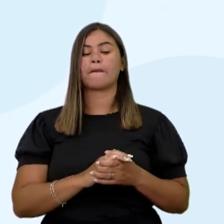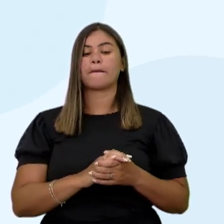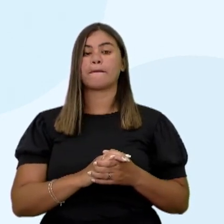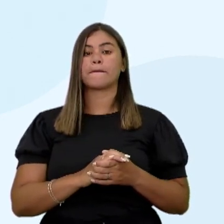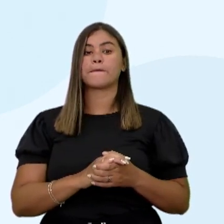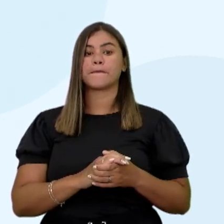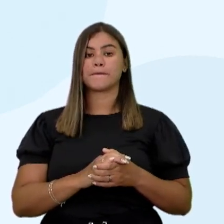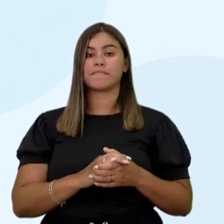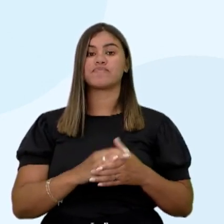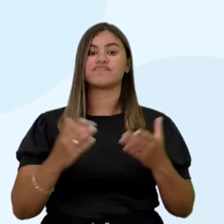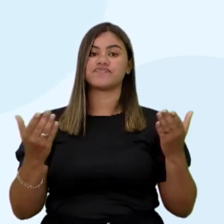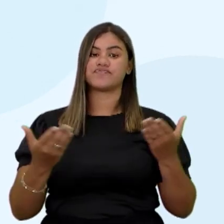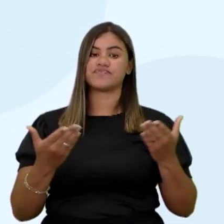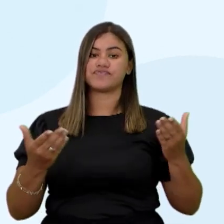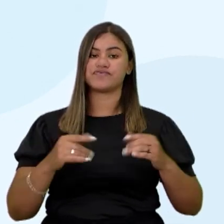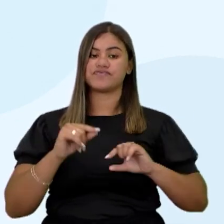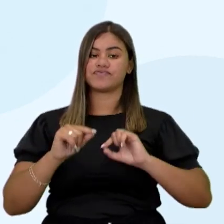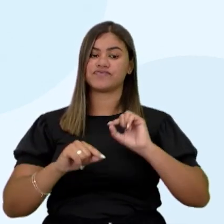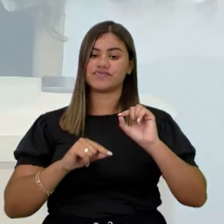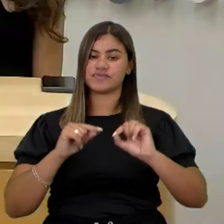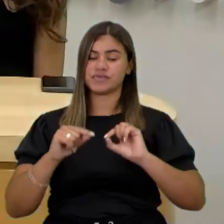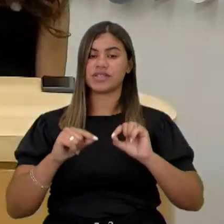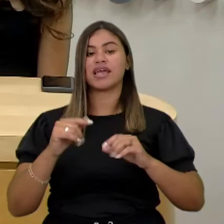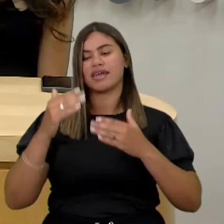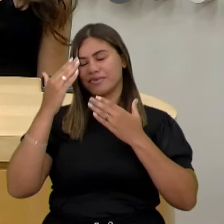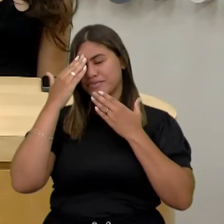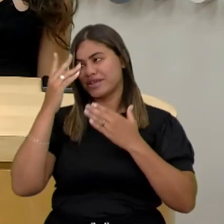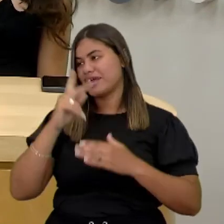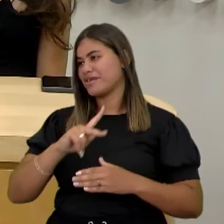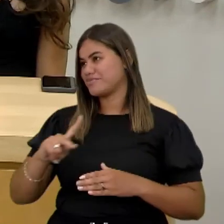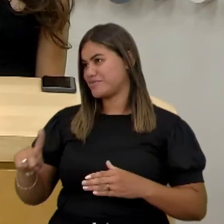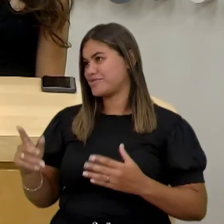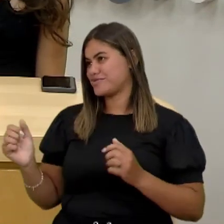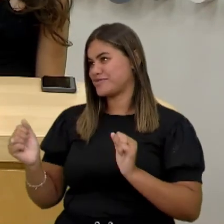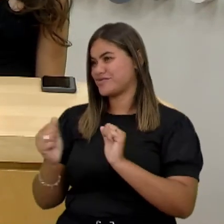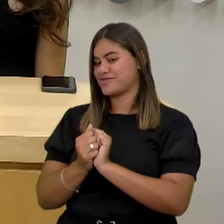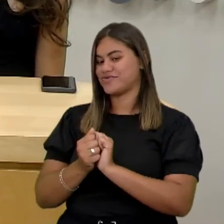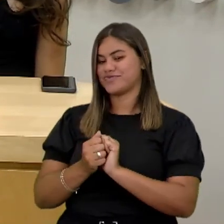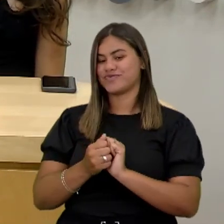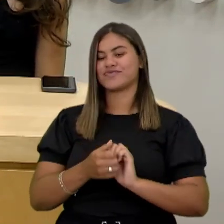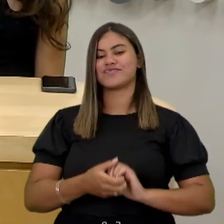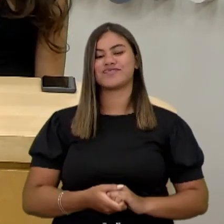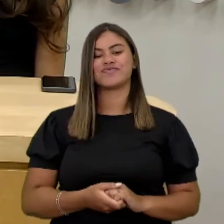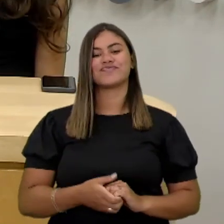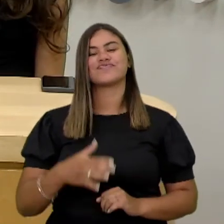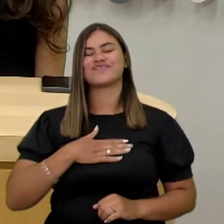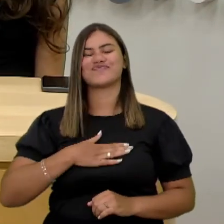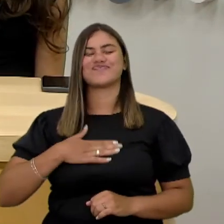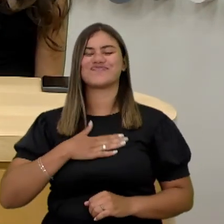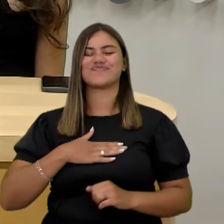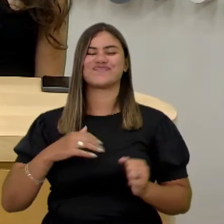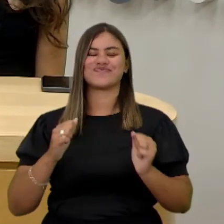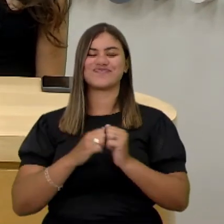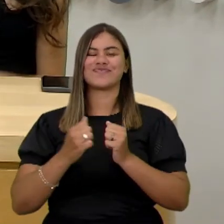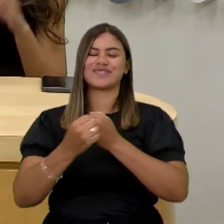certo? Neste momento, só tenho a agradecer a professora Tayana por essa aula. Eu que agradeço. É um prazer estar aqui. Então, um